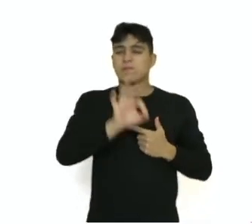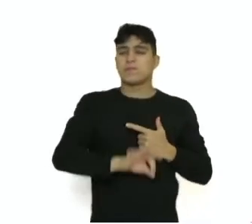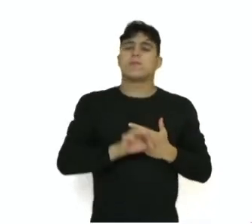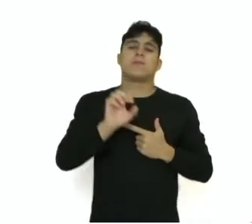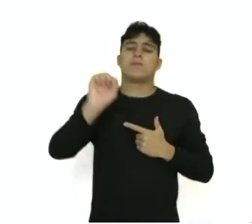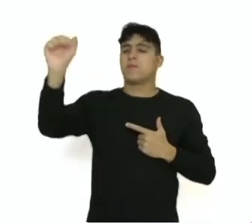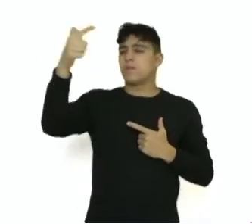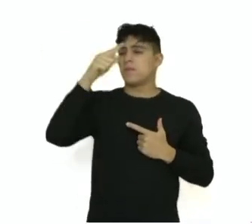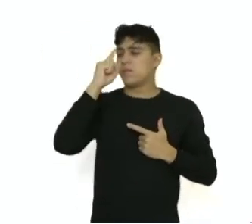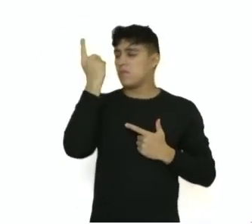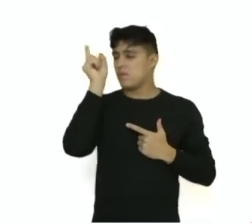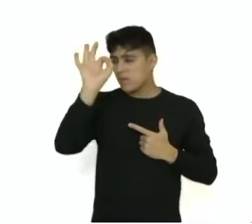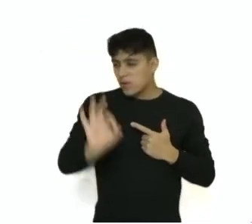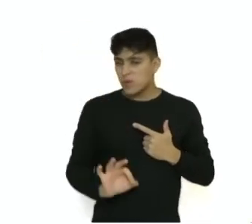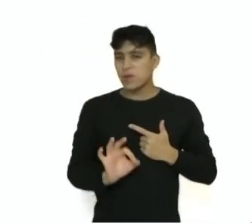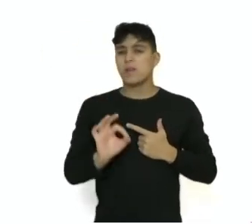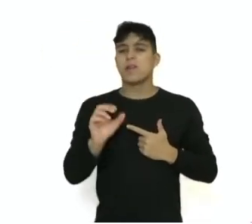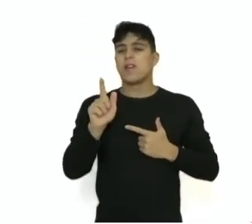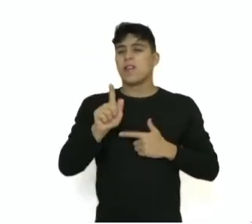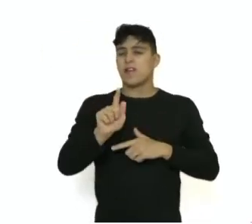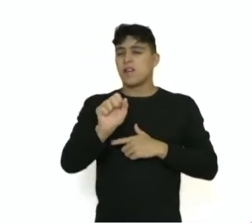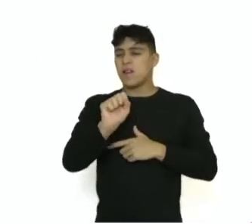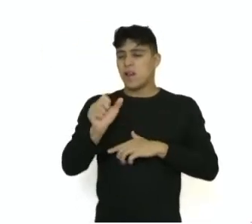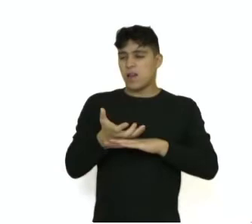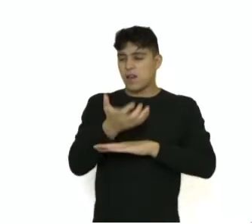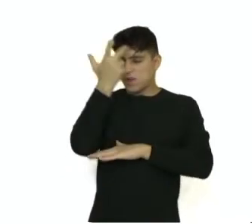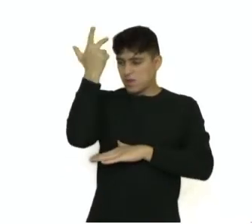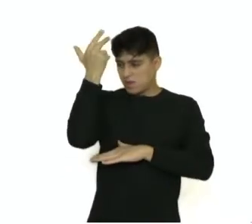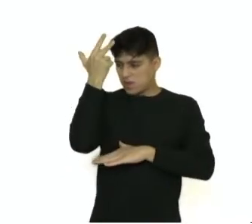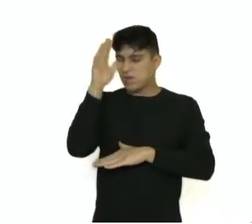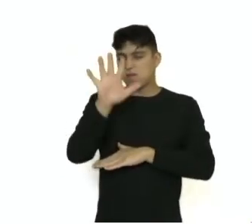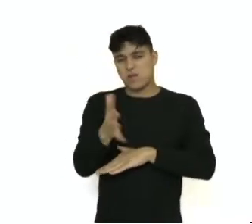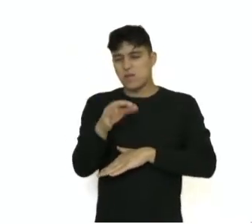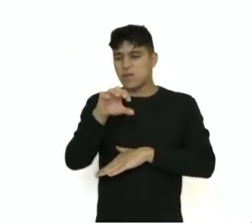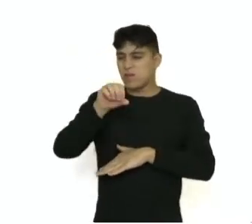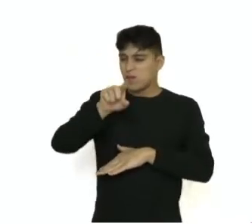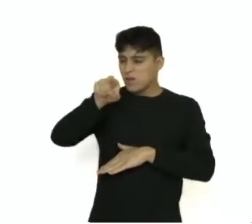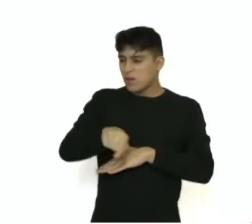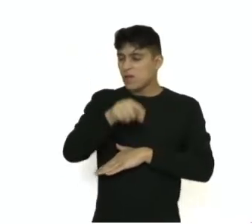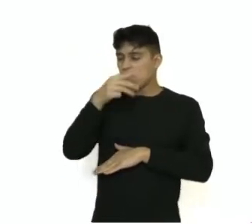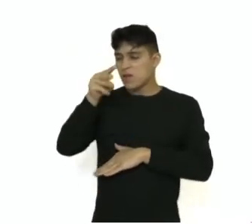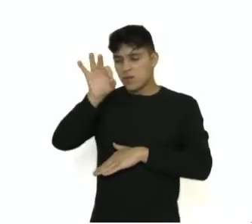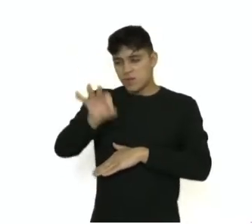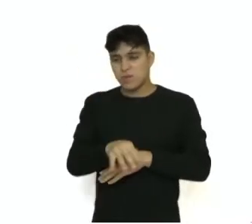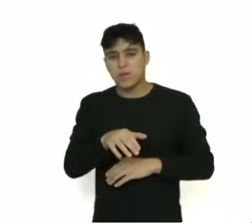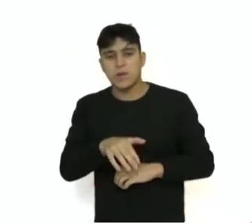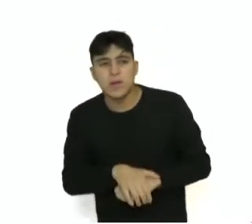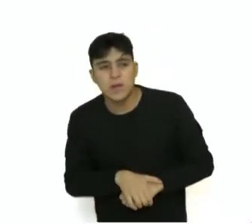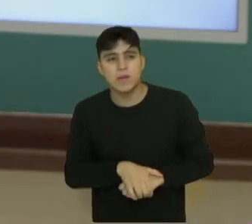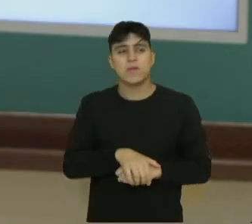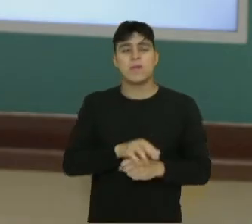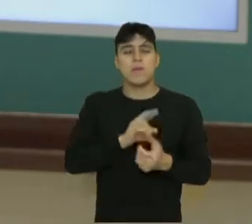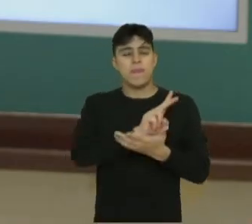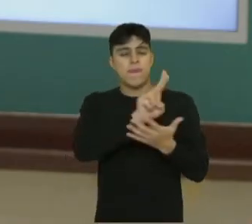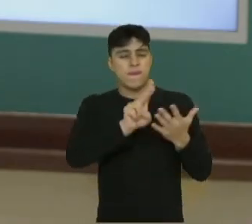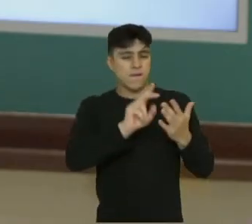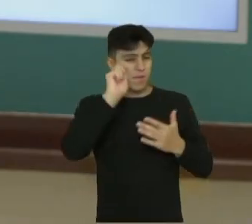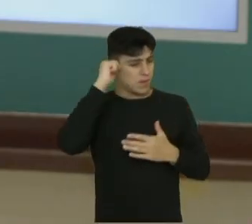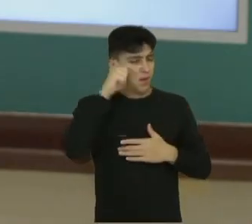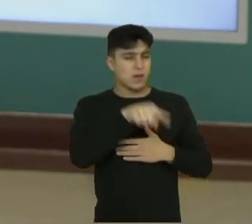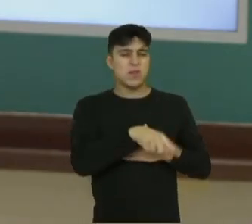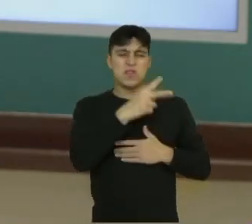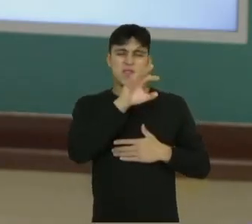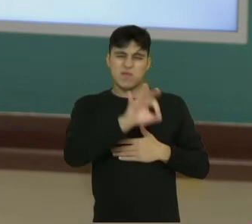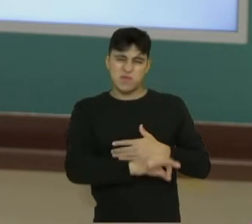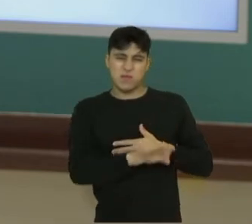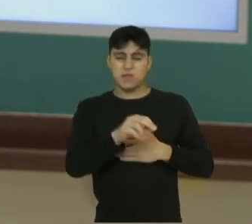solar 1%, gás natural em torno de 9,3%. Derivados de petróleo 2%,